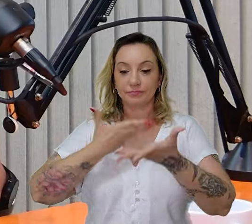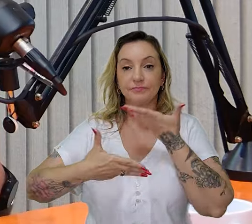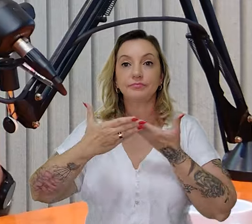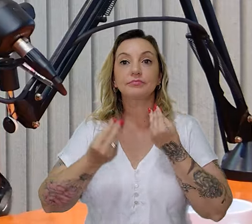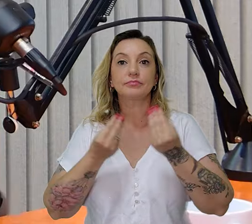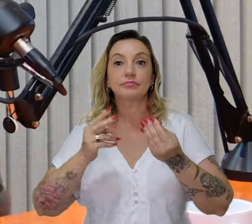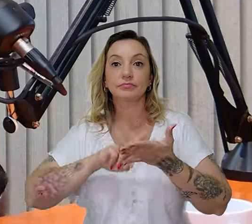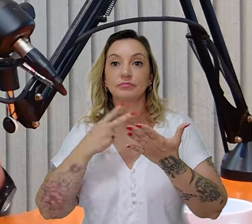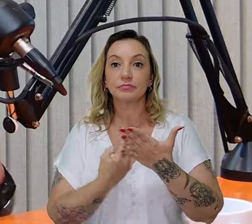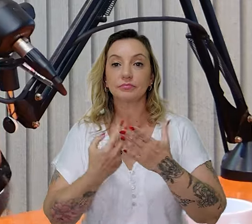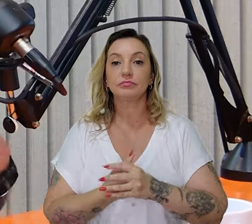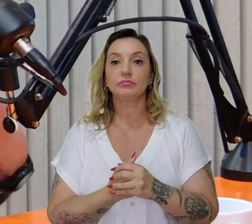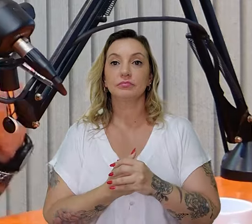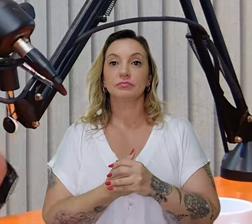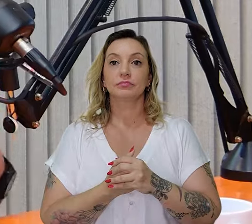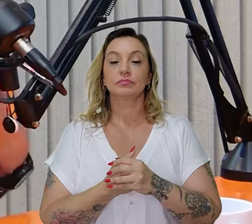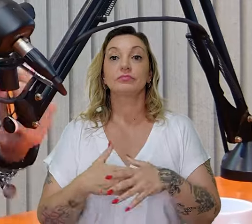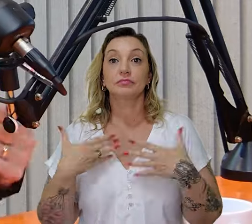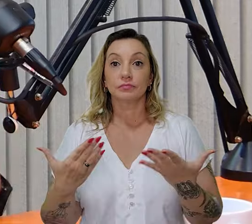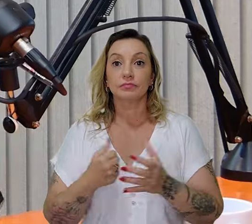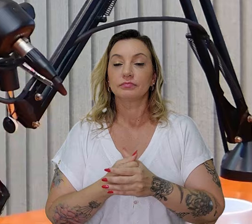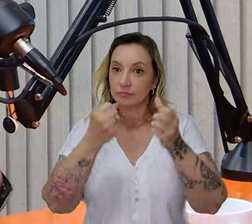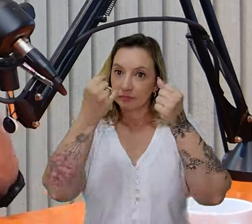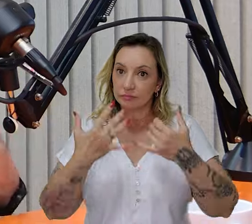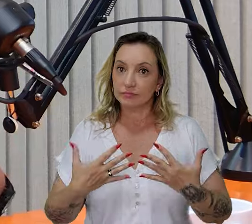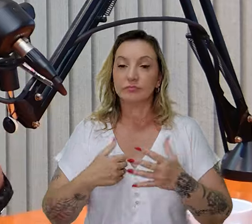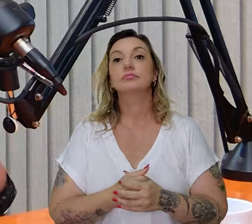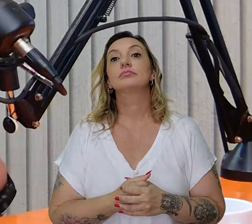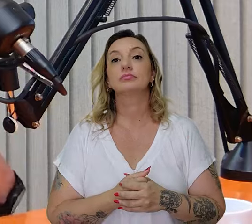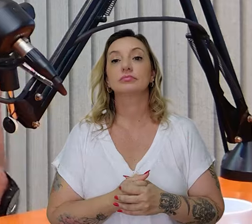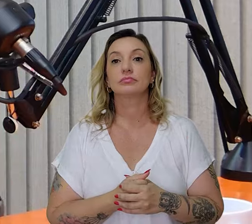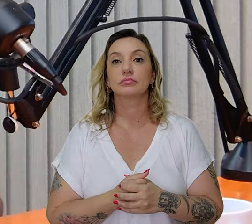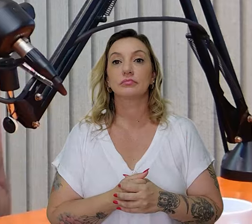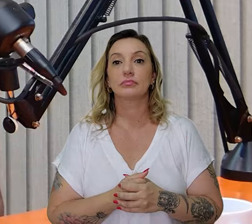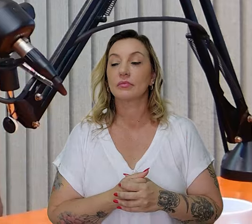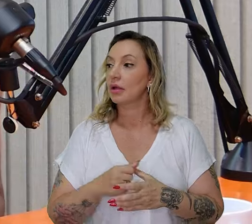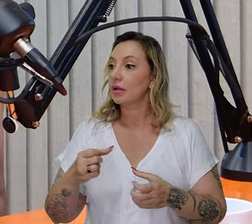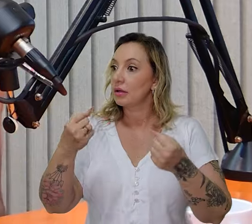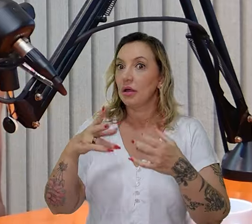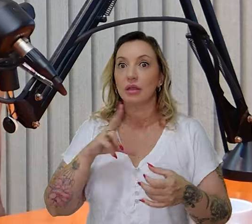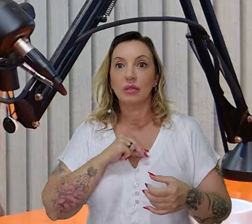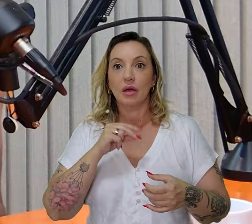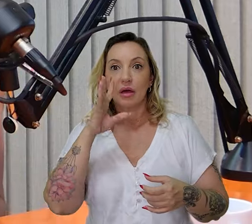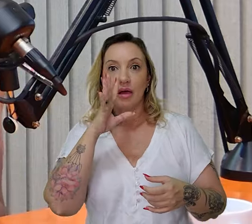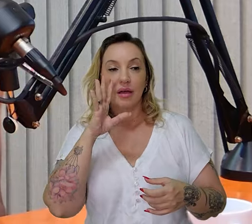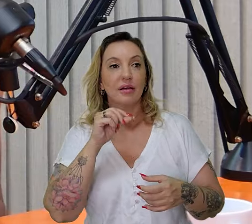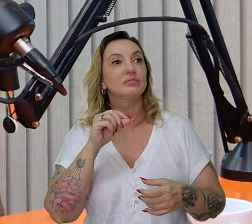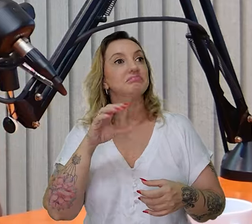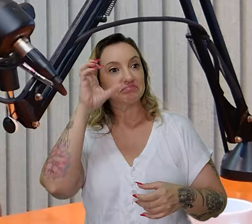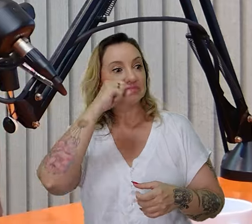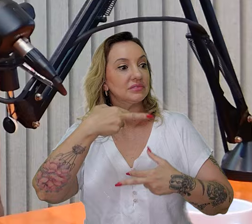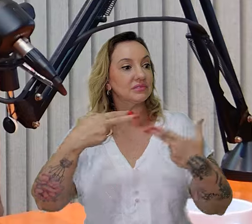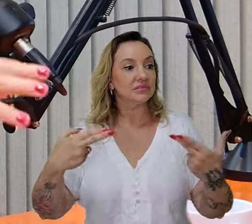E aí eu explicando para eles e eles assim né nossa que legal Poxa estamos aprendendo um monte aqui aí eu falei gente só que